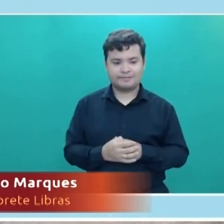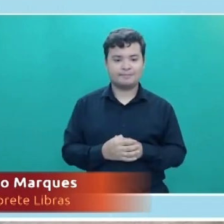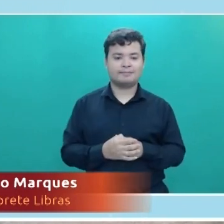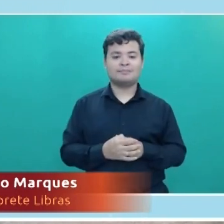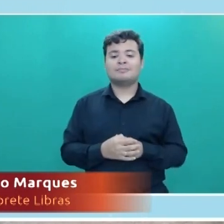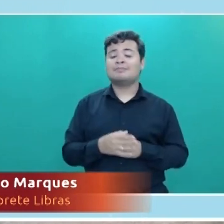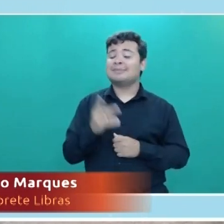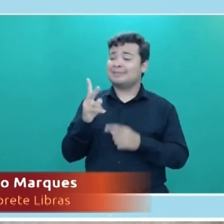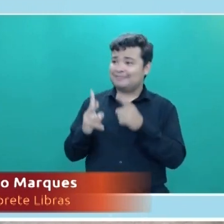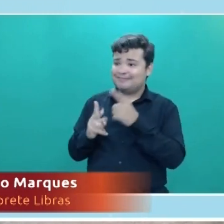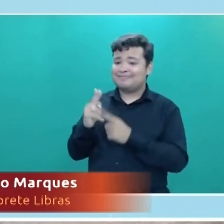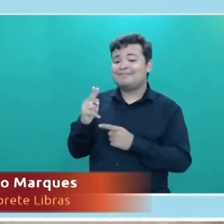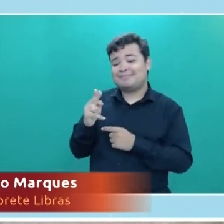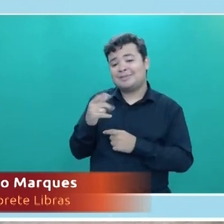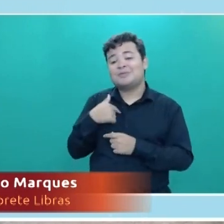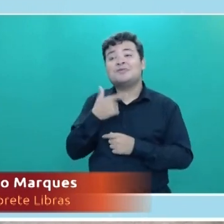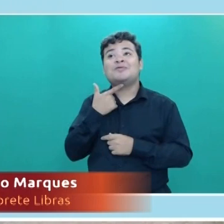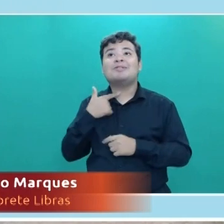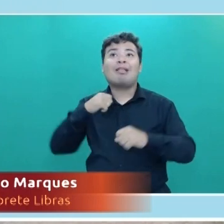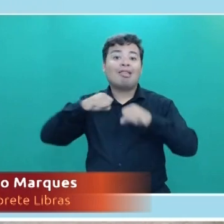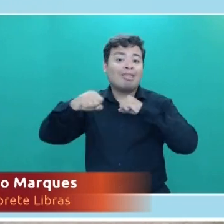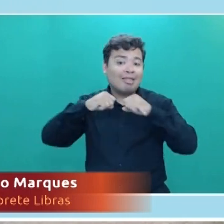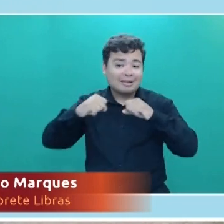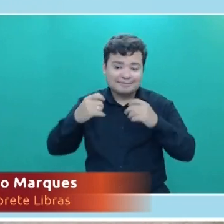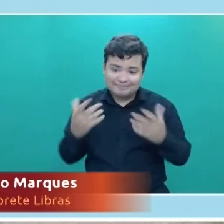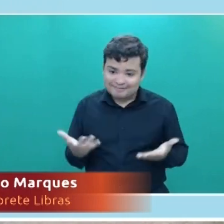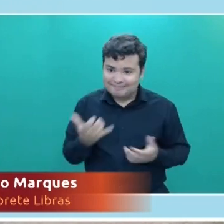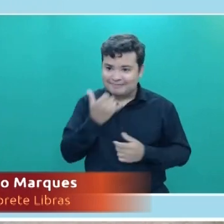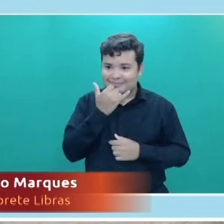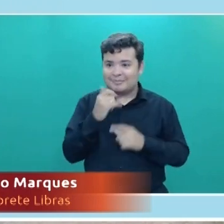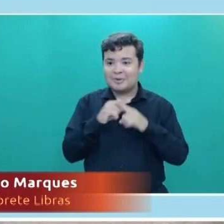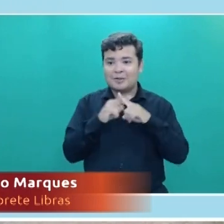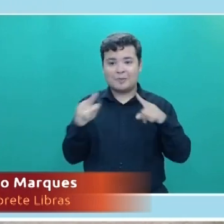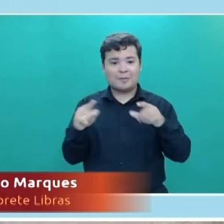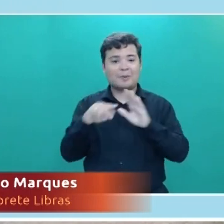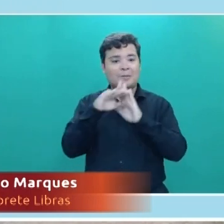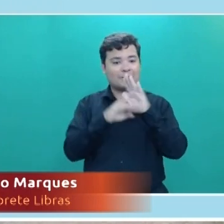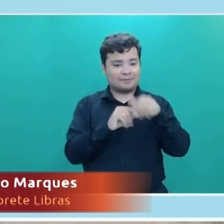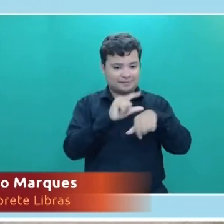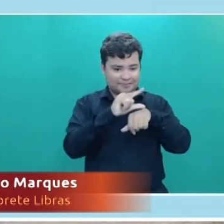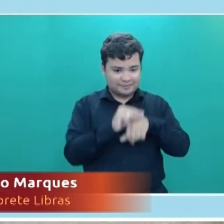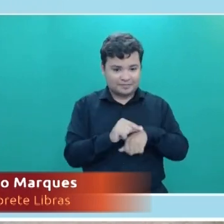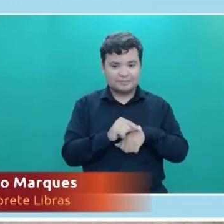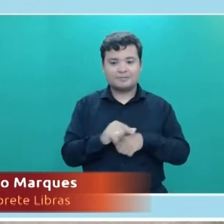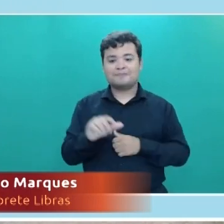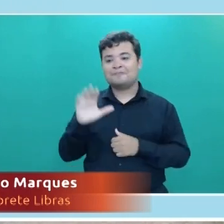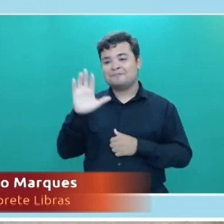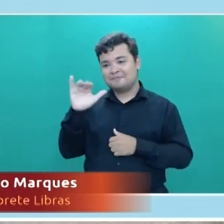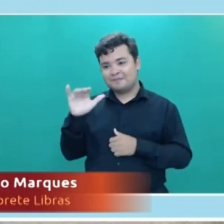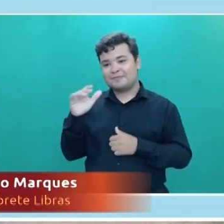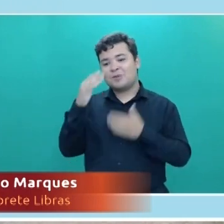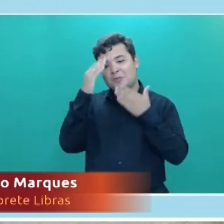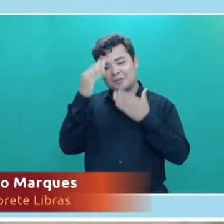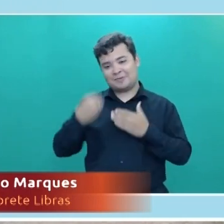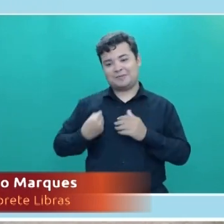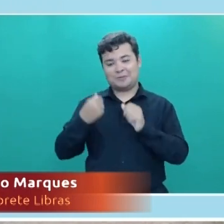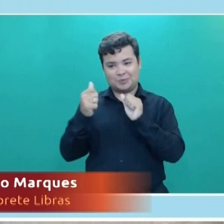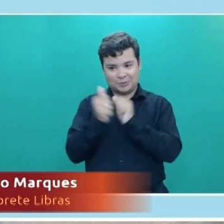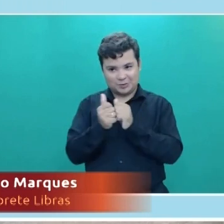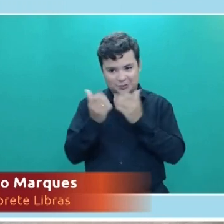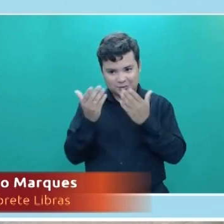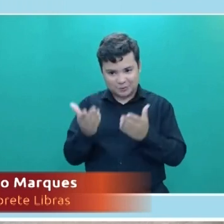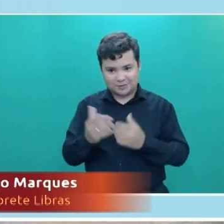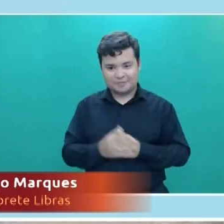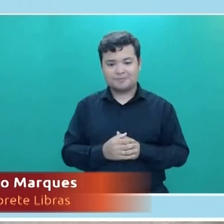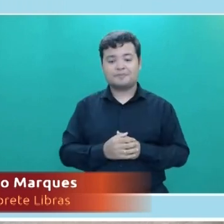durante muito mais tempo, mas infelizmente o programa acabou. Vou até É agradecer. longo, né? É longo. Muito obrigada, Michele, pela sua presença aqui de novo. Eu